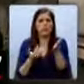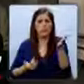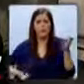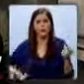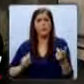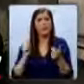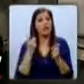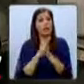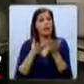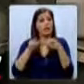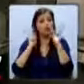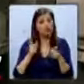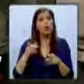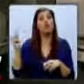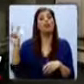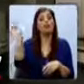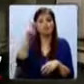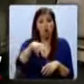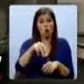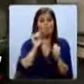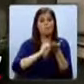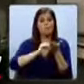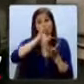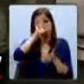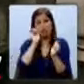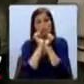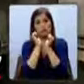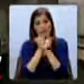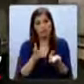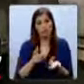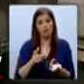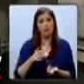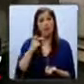licenças, e também com a presença do Secretário de Estado da Solidariedade e Segurança Social, Agostinho Branquinho.